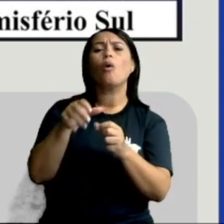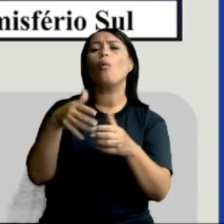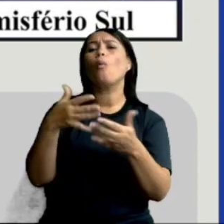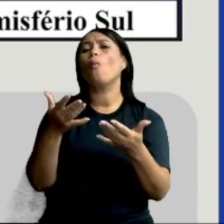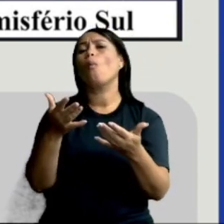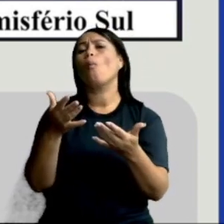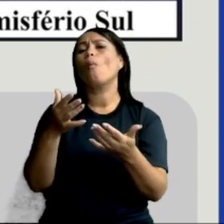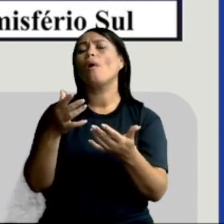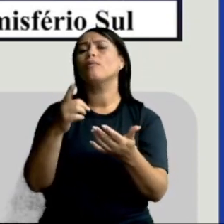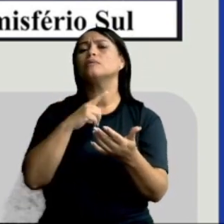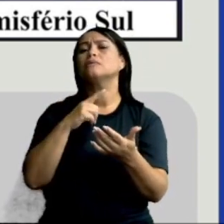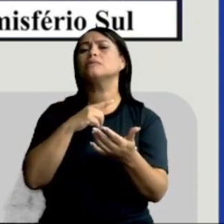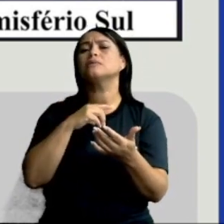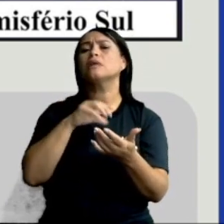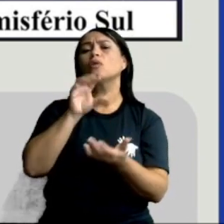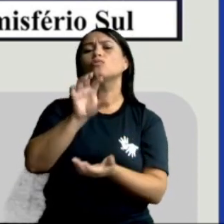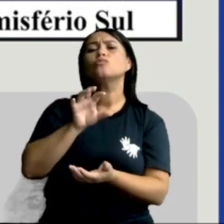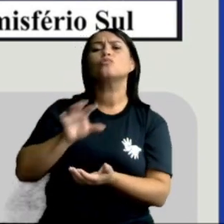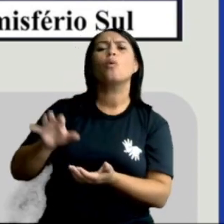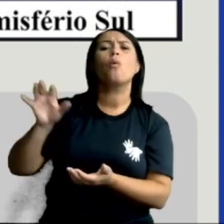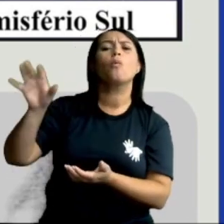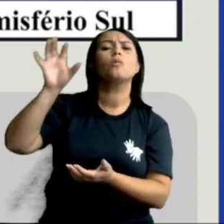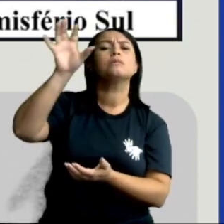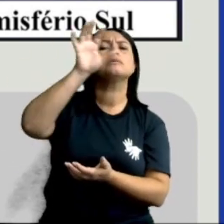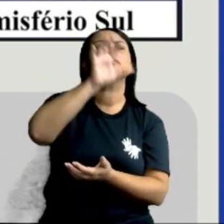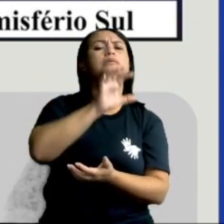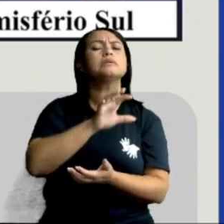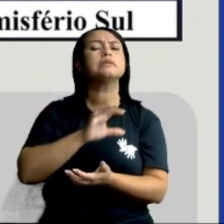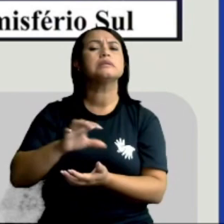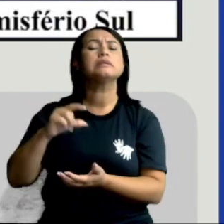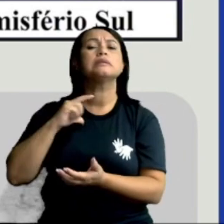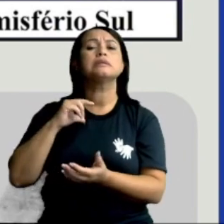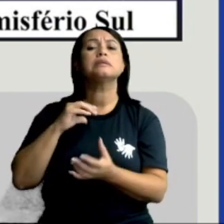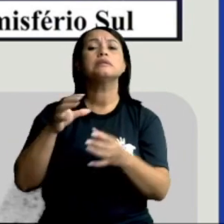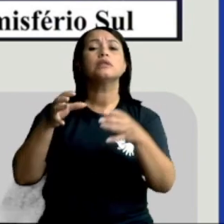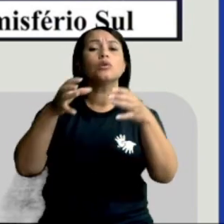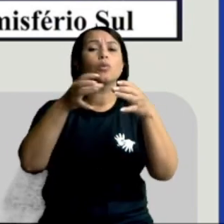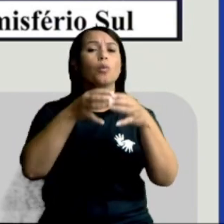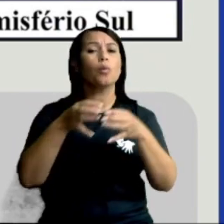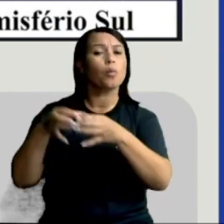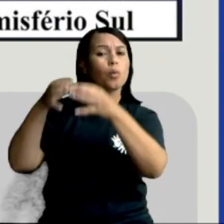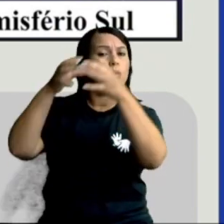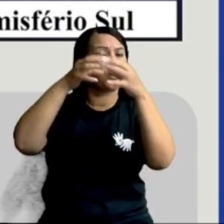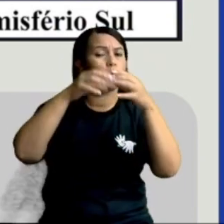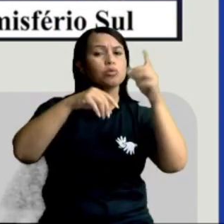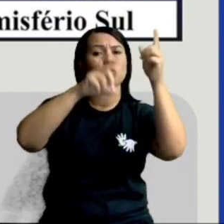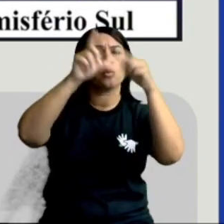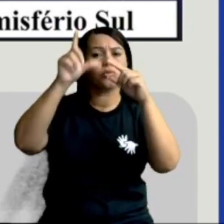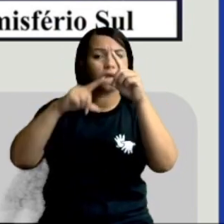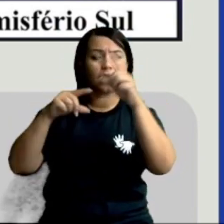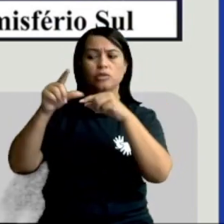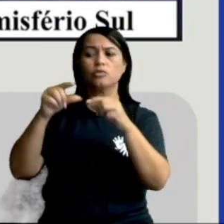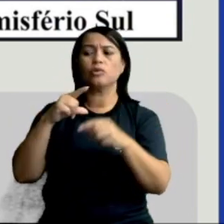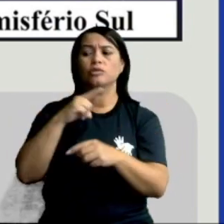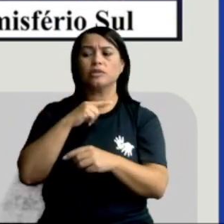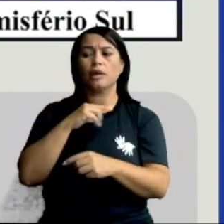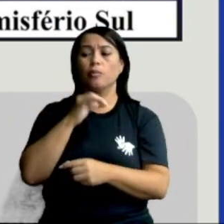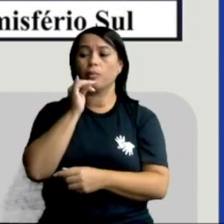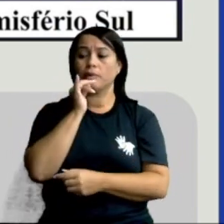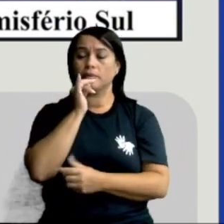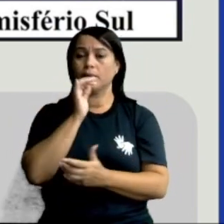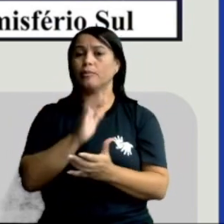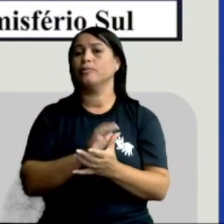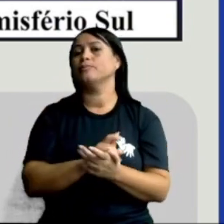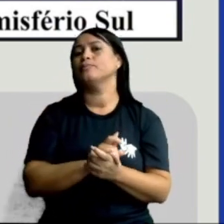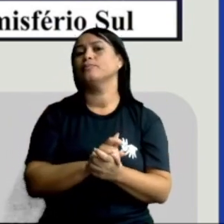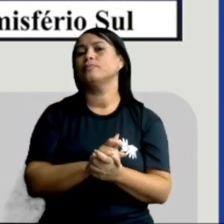são os continentes, certo? Em que os grupos de constelações estão presentes. Por